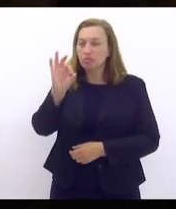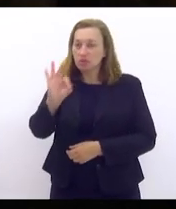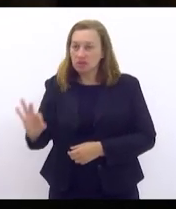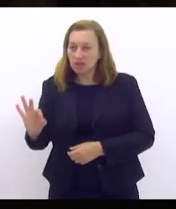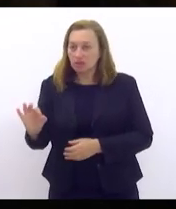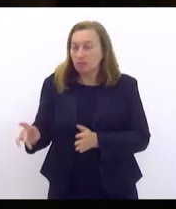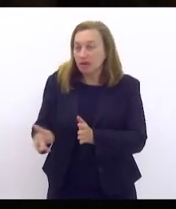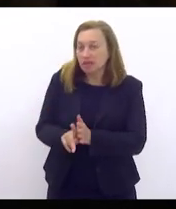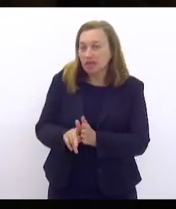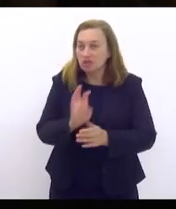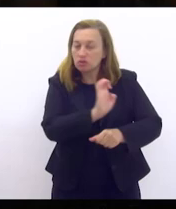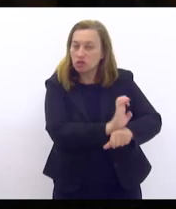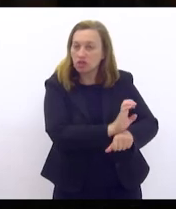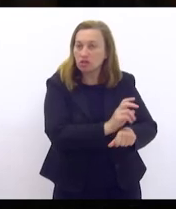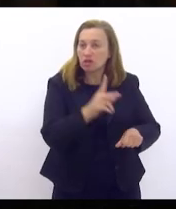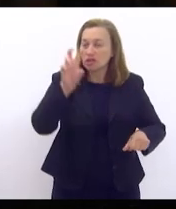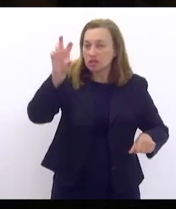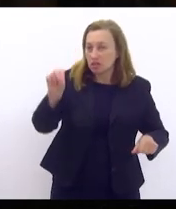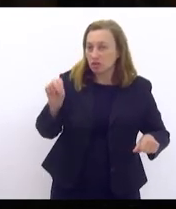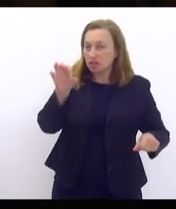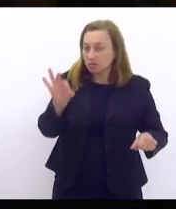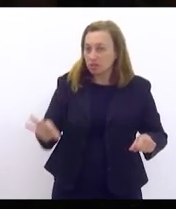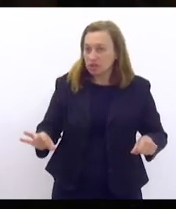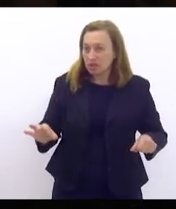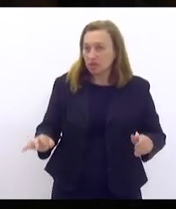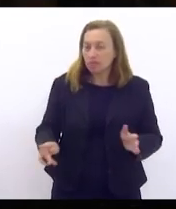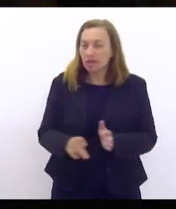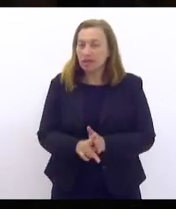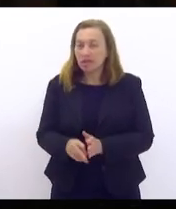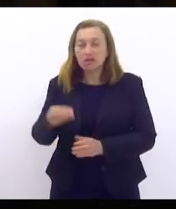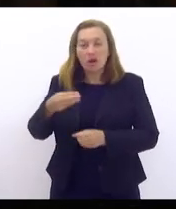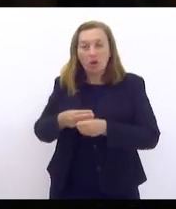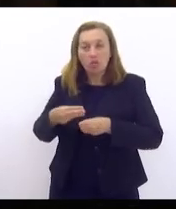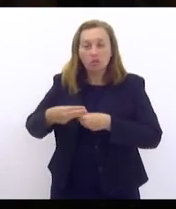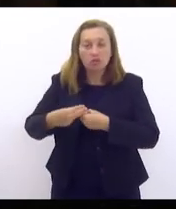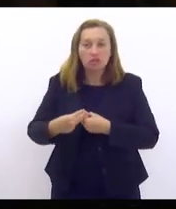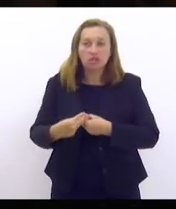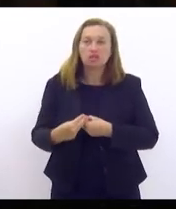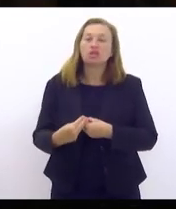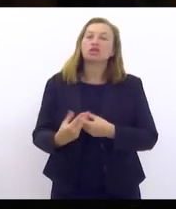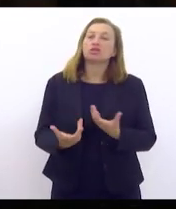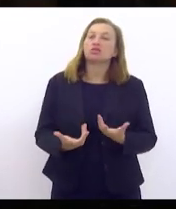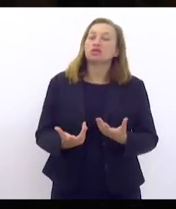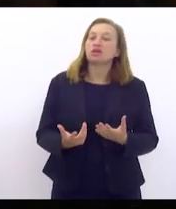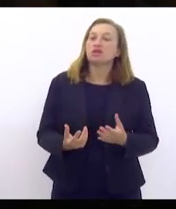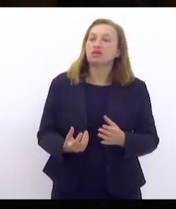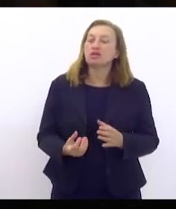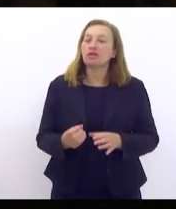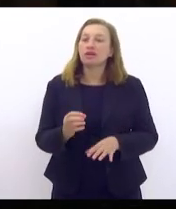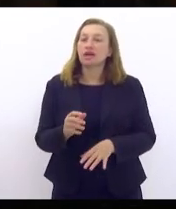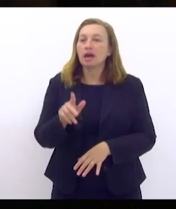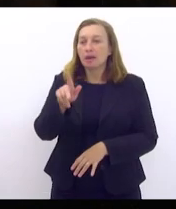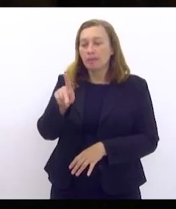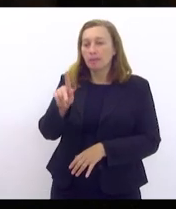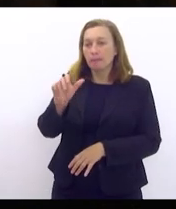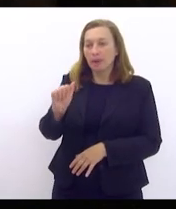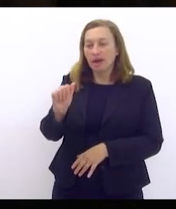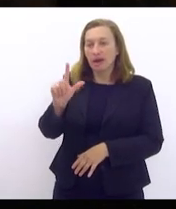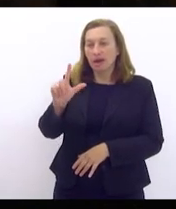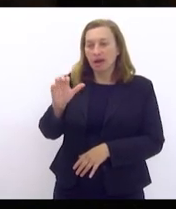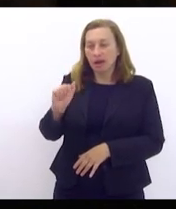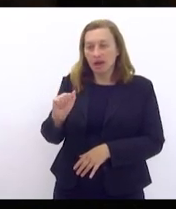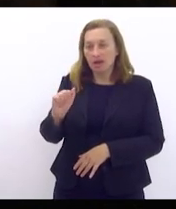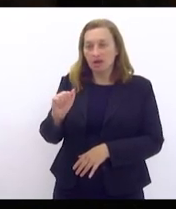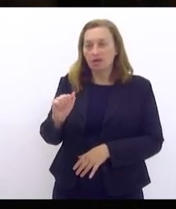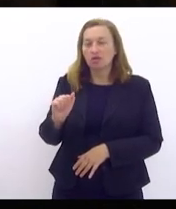e 50% do município que emplaca o veículo dito